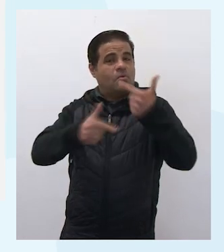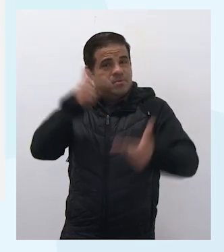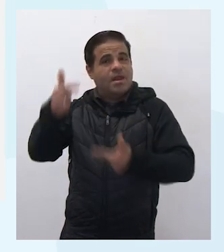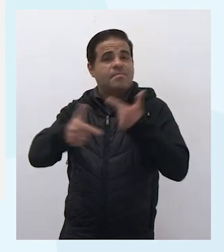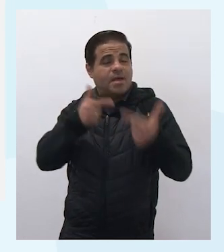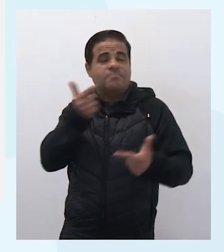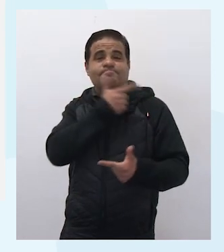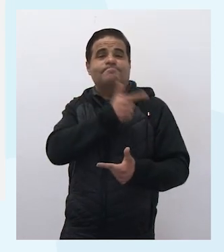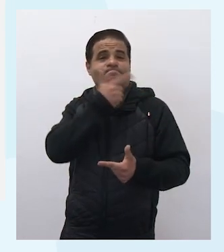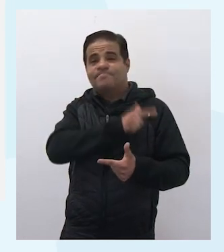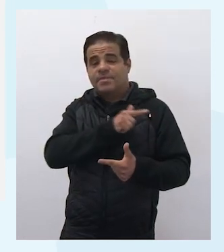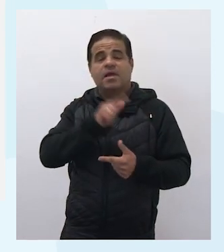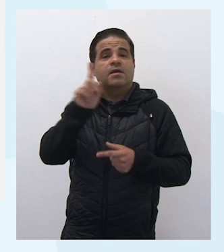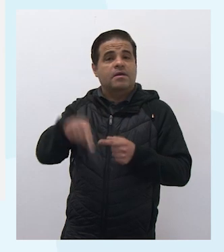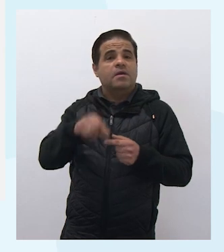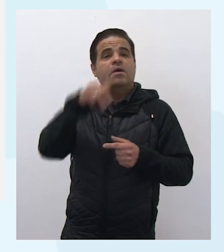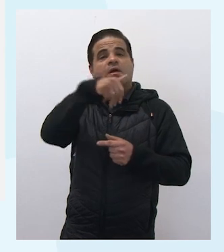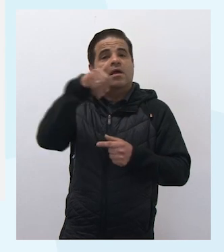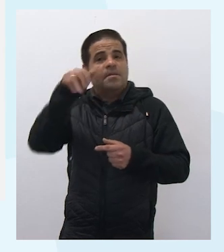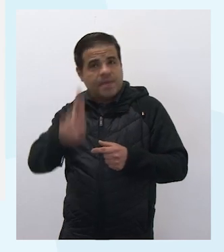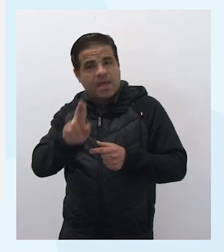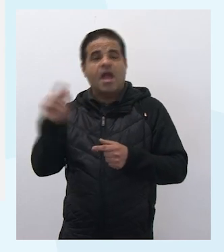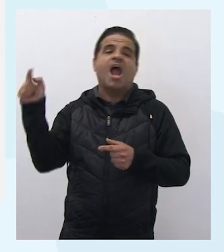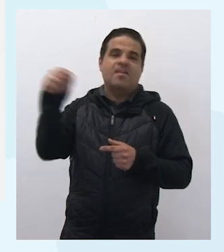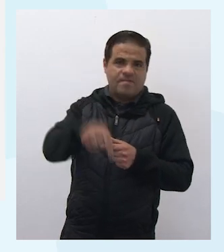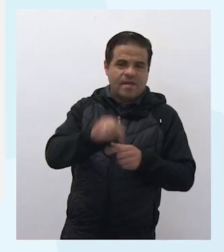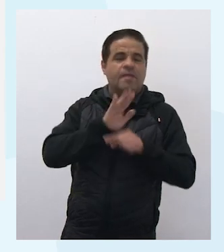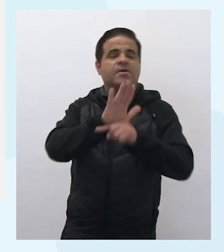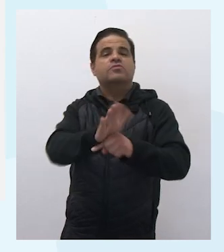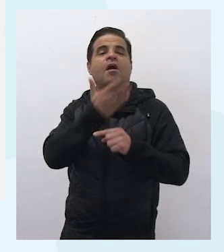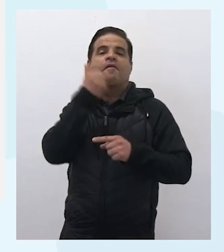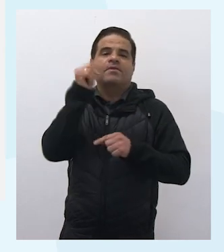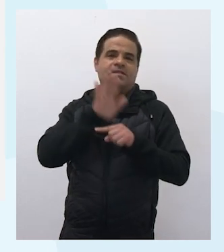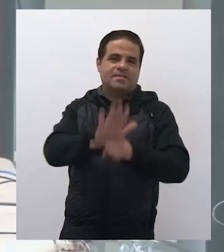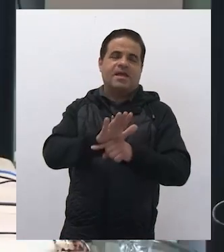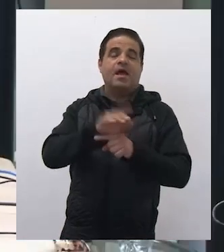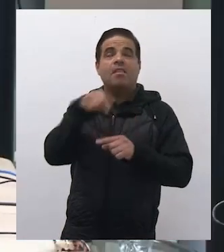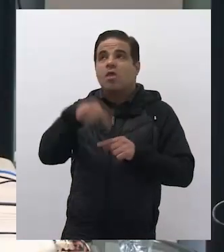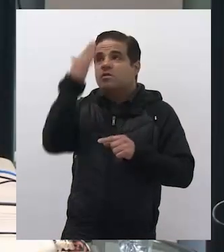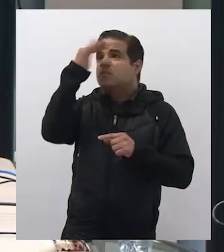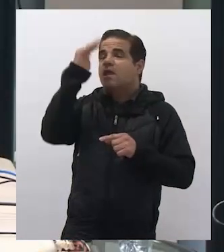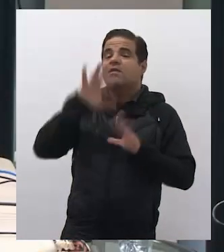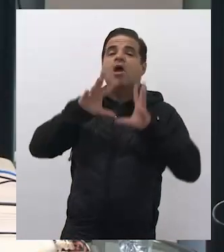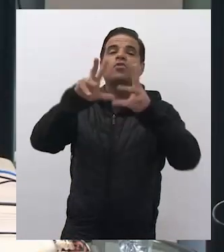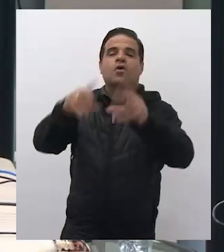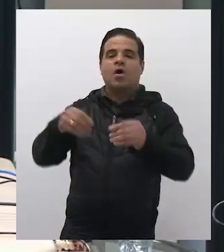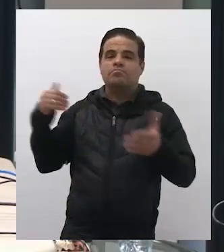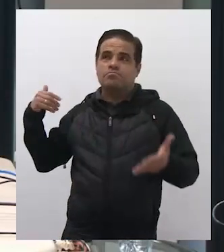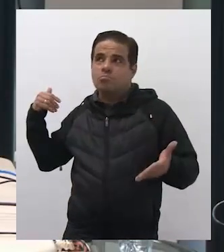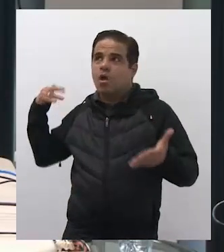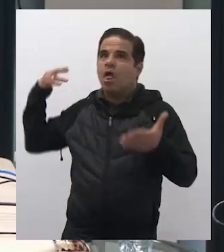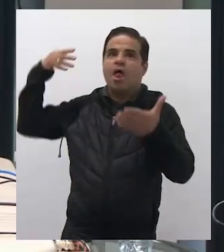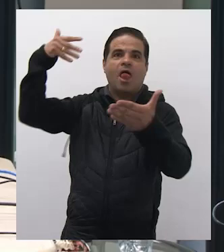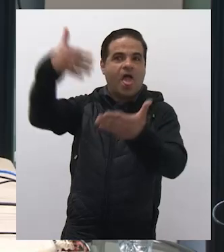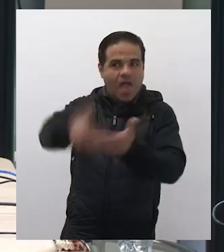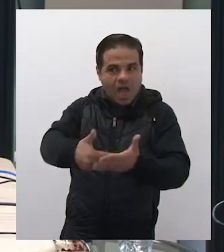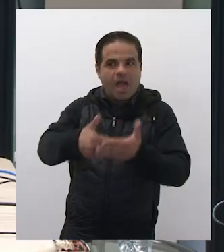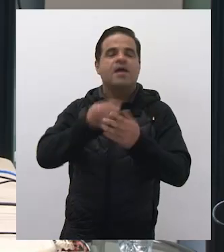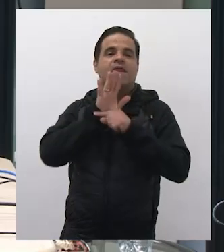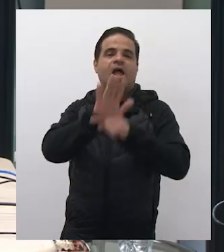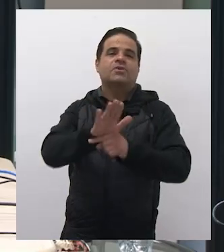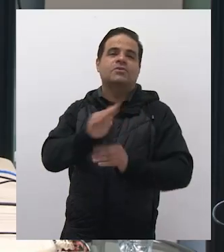trabalho, né? O MMR, ele vem mesmo para facilitar. Quando a gente entende todo este processo, ele